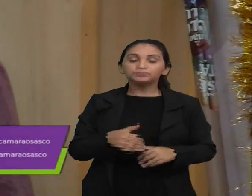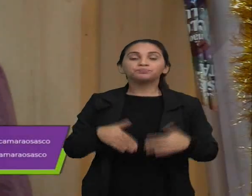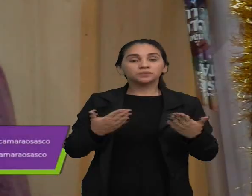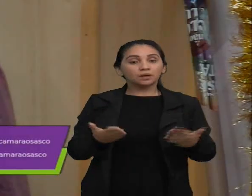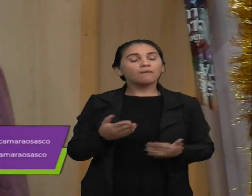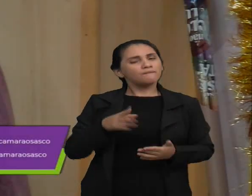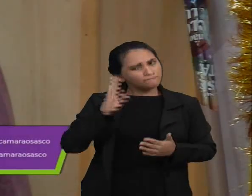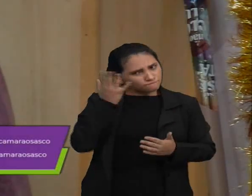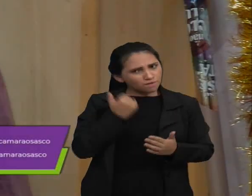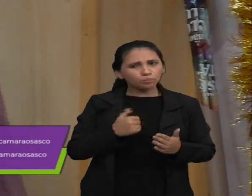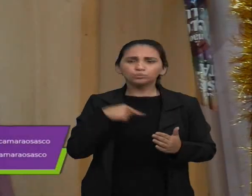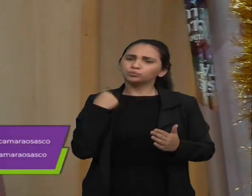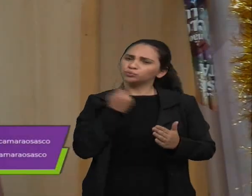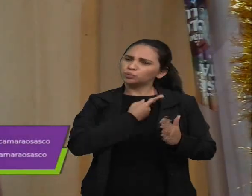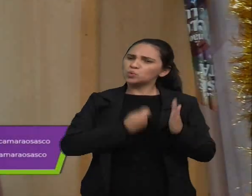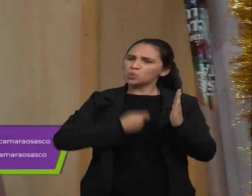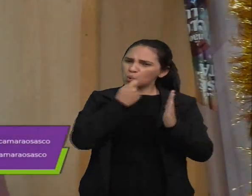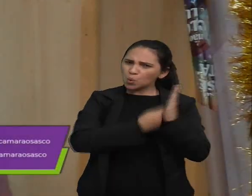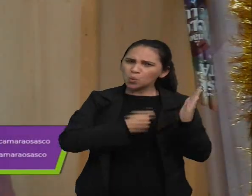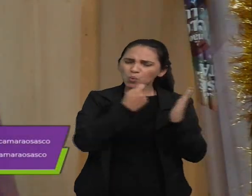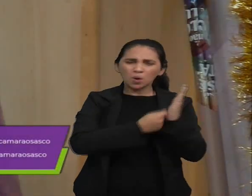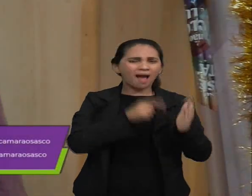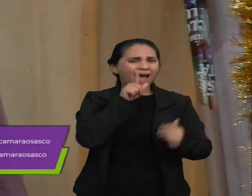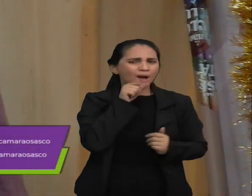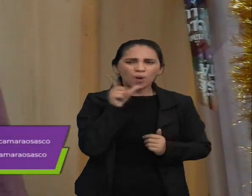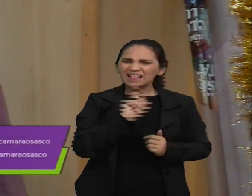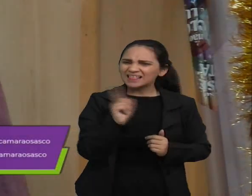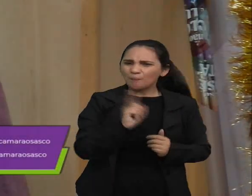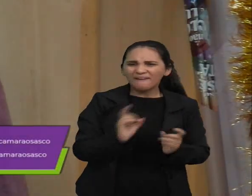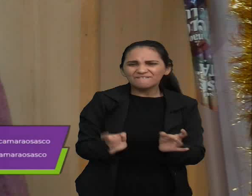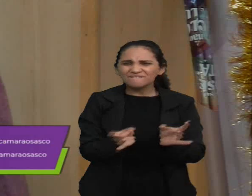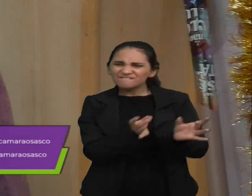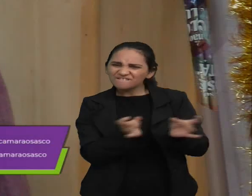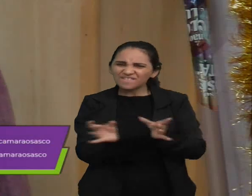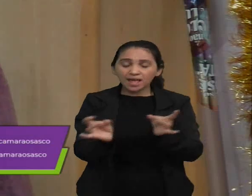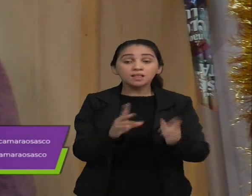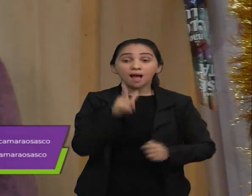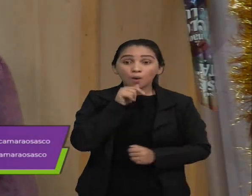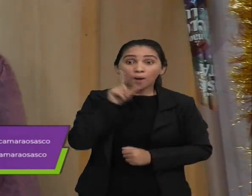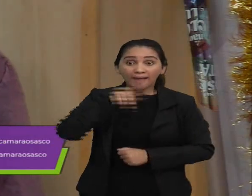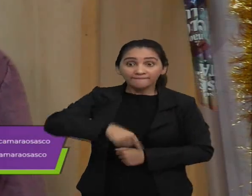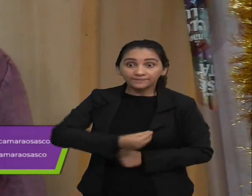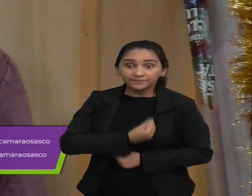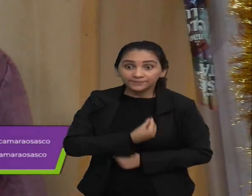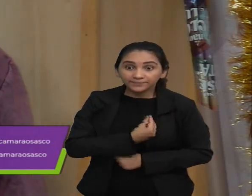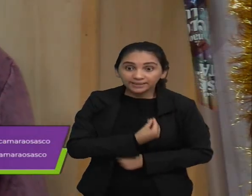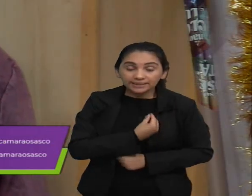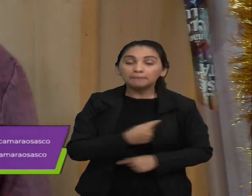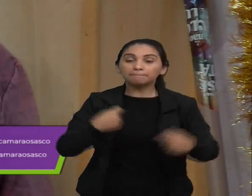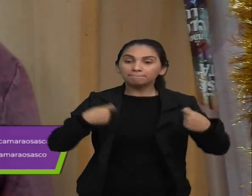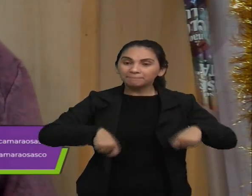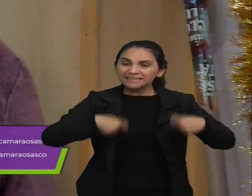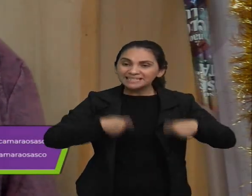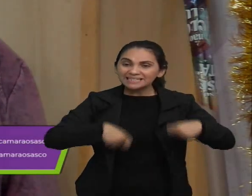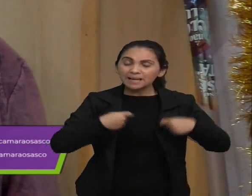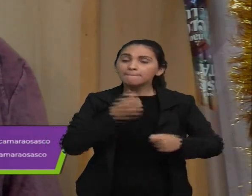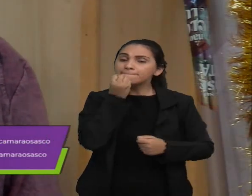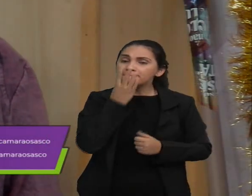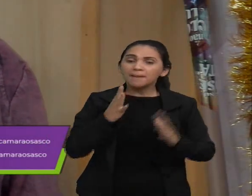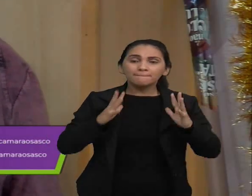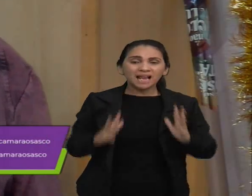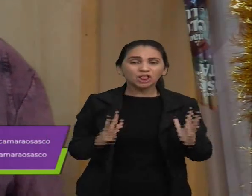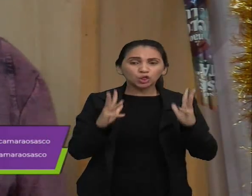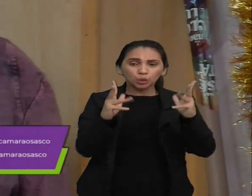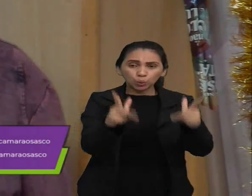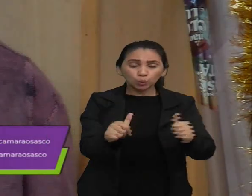vamos à luta. Água não é mercadoria, água é vida e tem que ser um bem público,